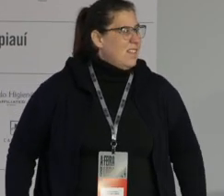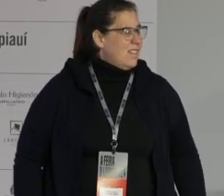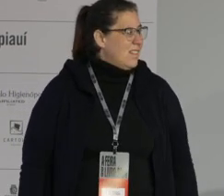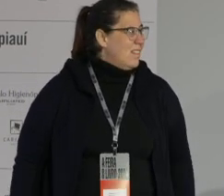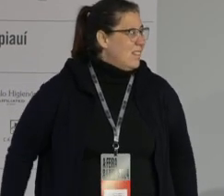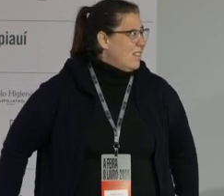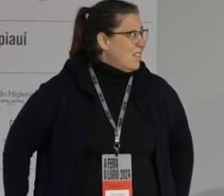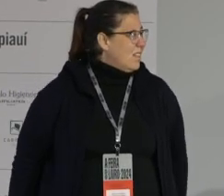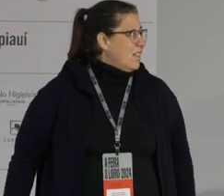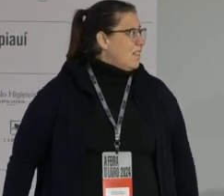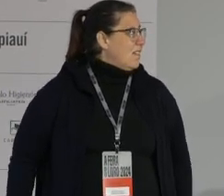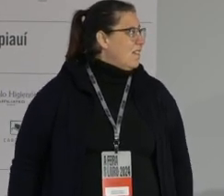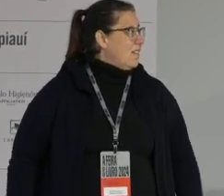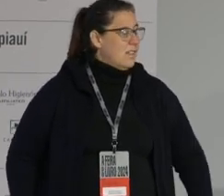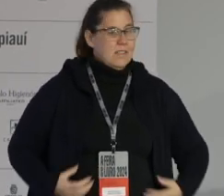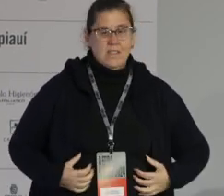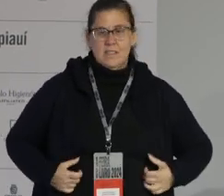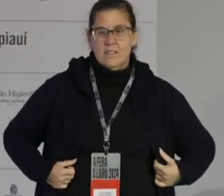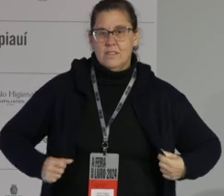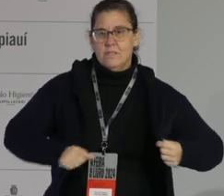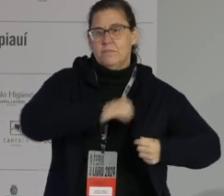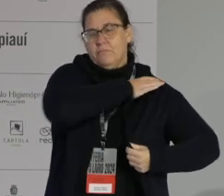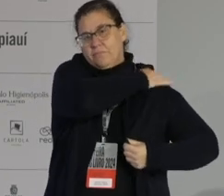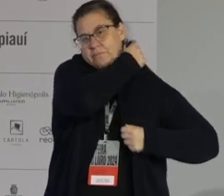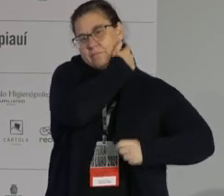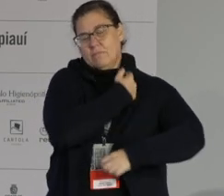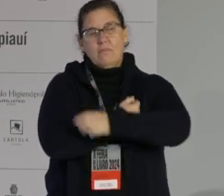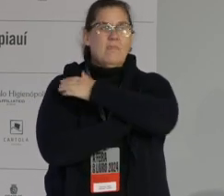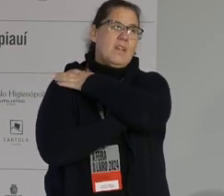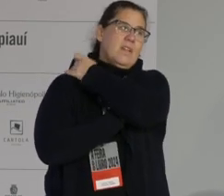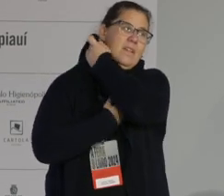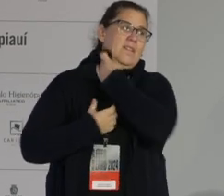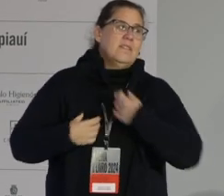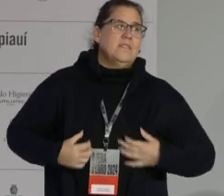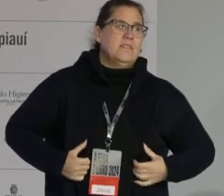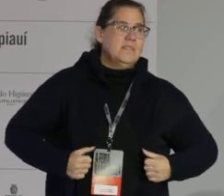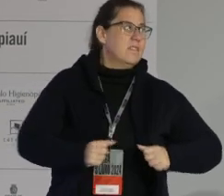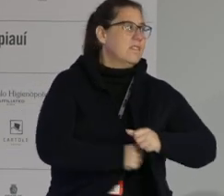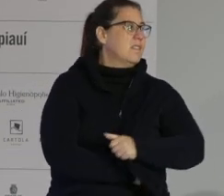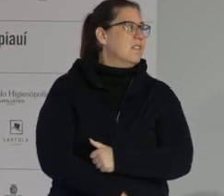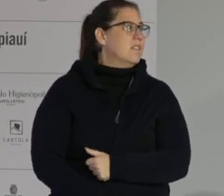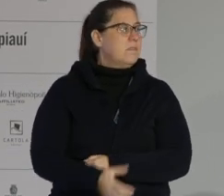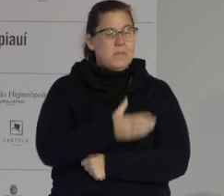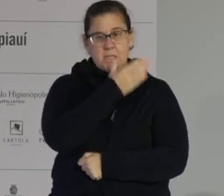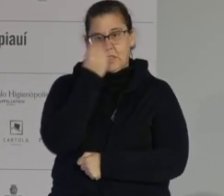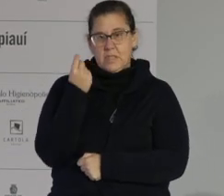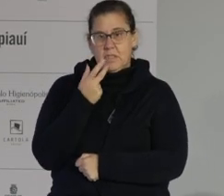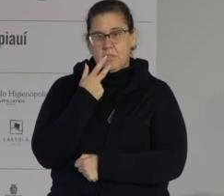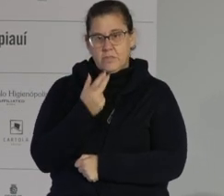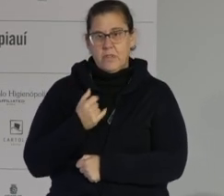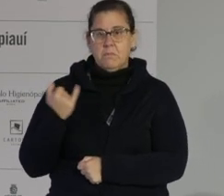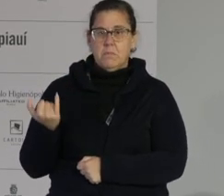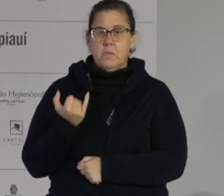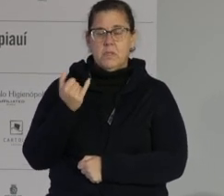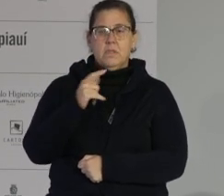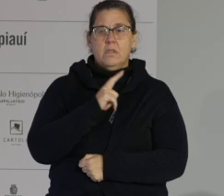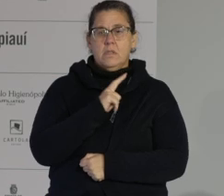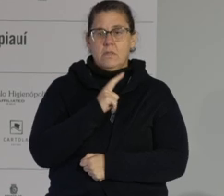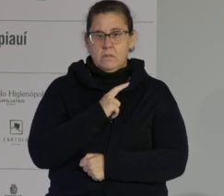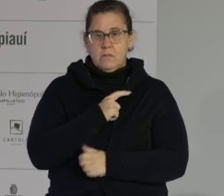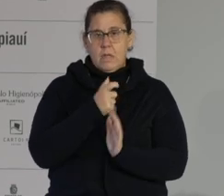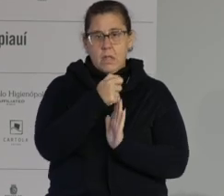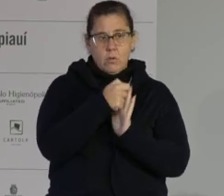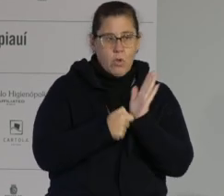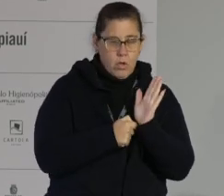É, qualquer coisa só para pergunta para alguém. É. E a outra coisa que eu também me esqueci de falar, que é outro aviso importante, é que vai ter